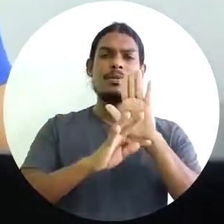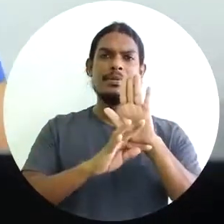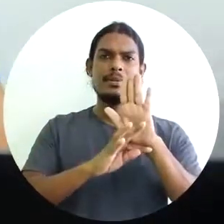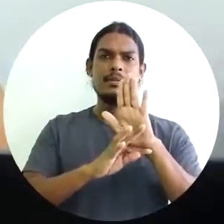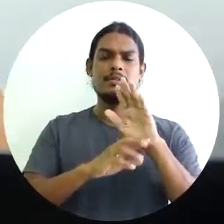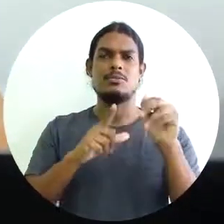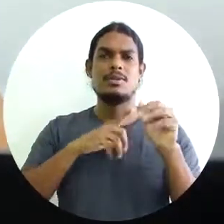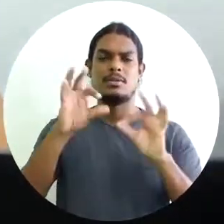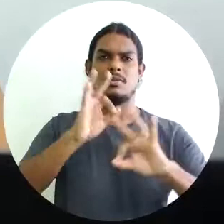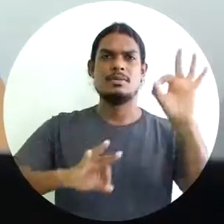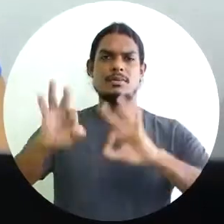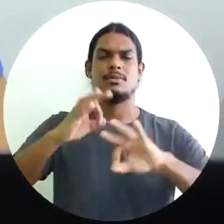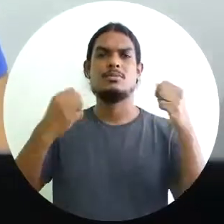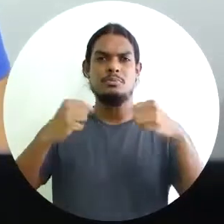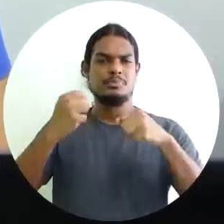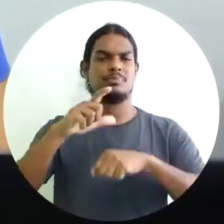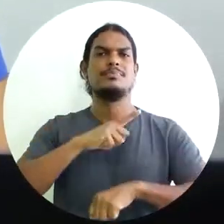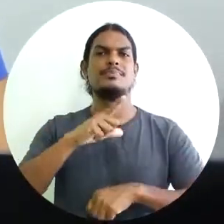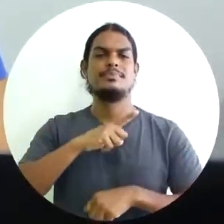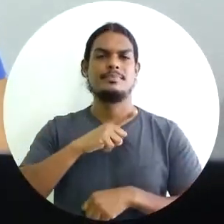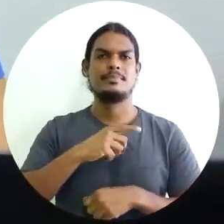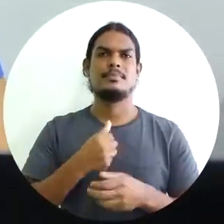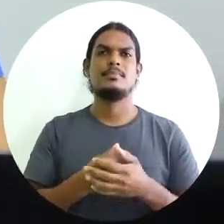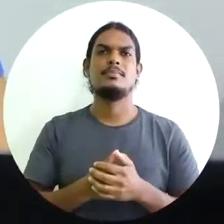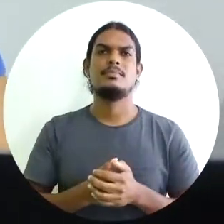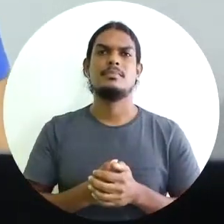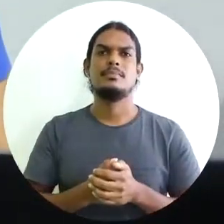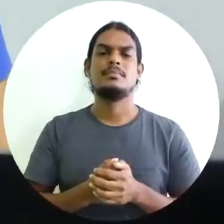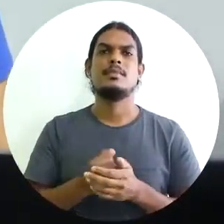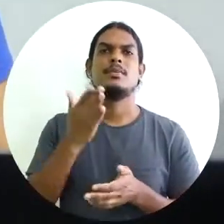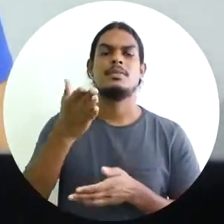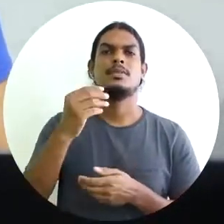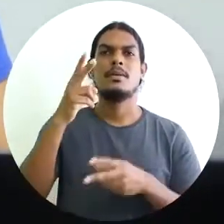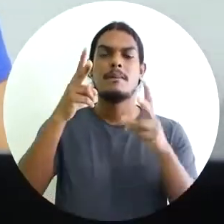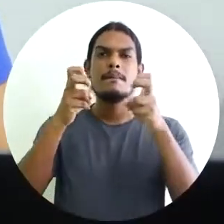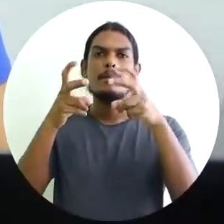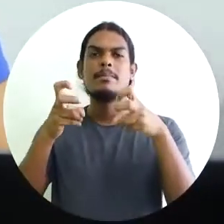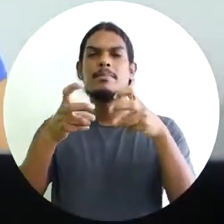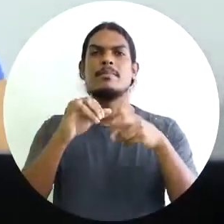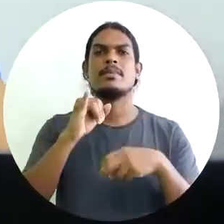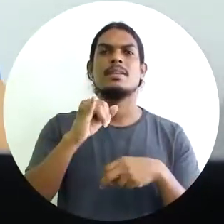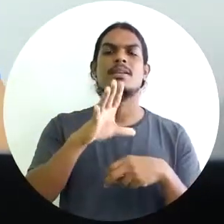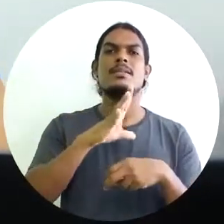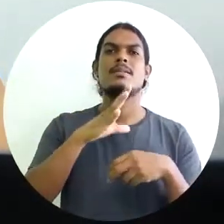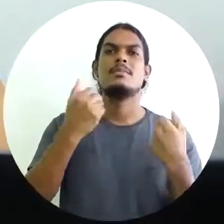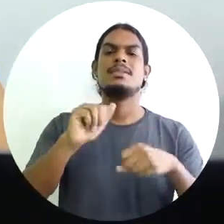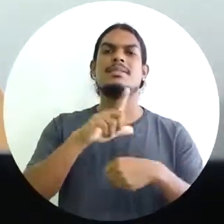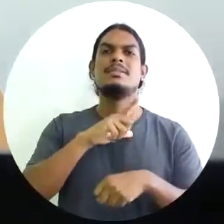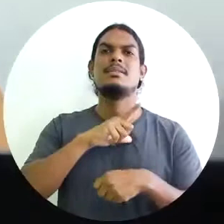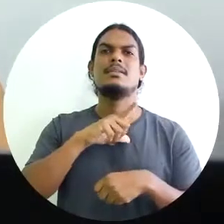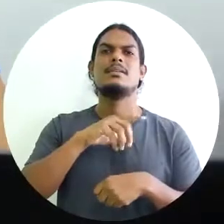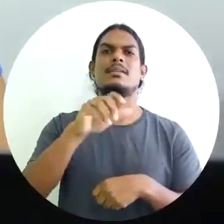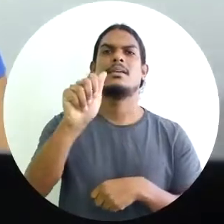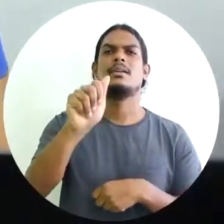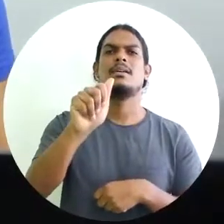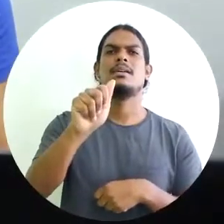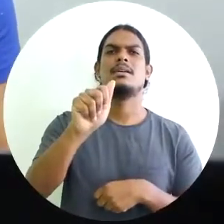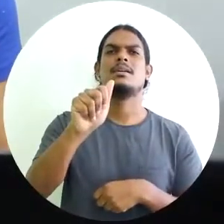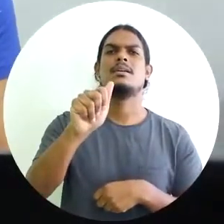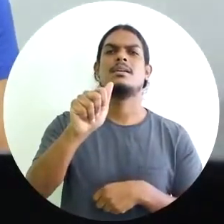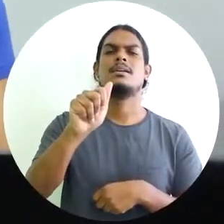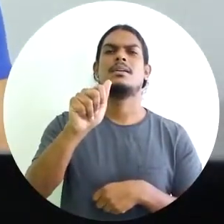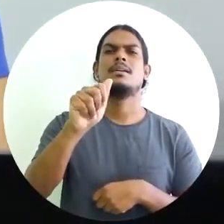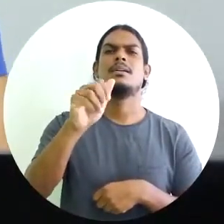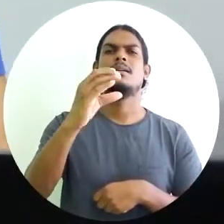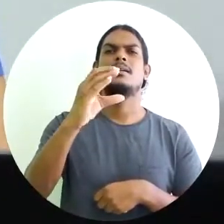tal, tem que ter. Uma das primeiras coisas que a gente tem que perceber é o texto tem que ter uma aceitabilidade. Que relação